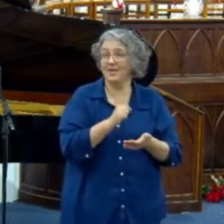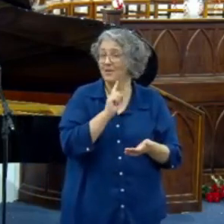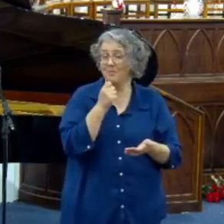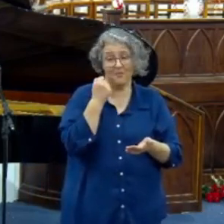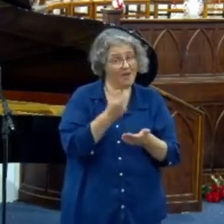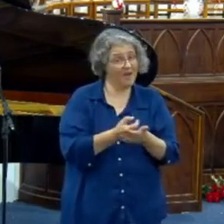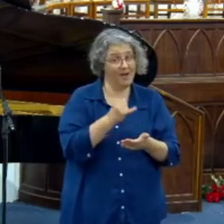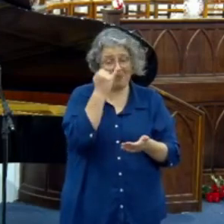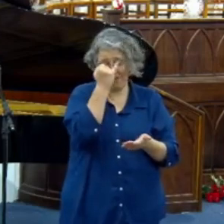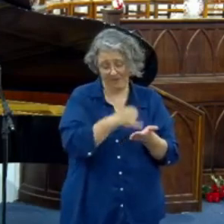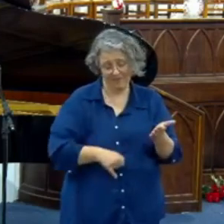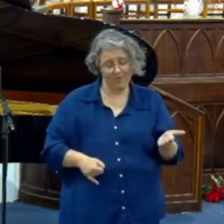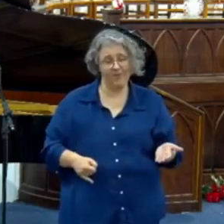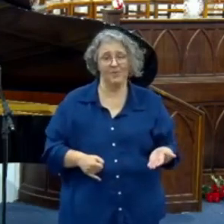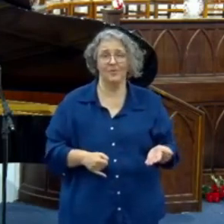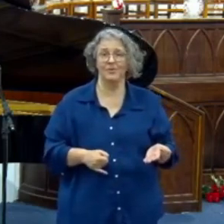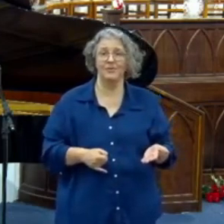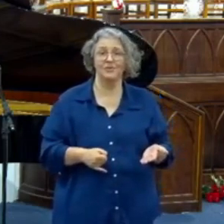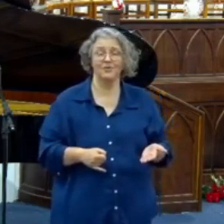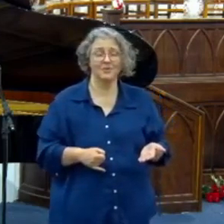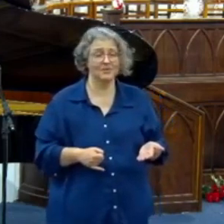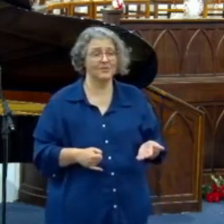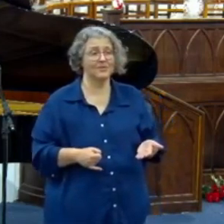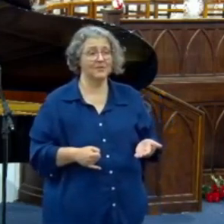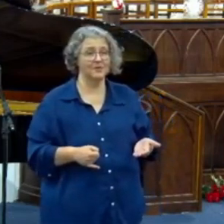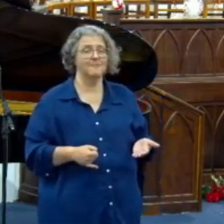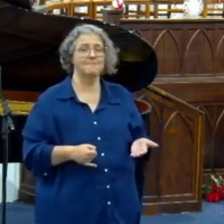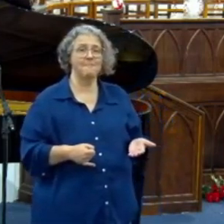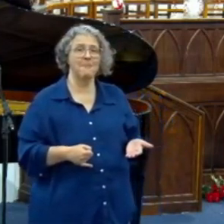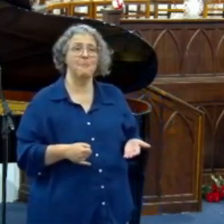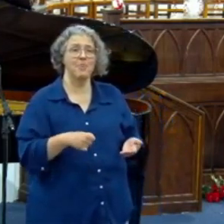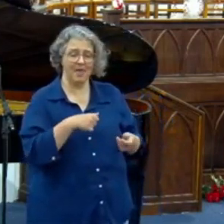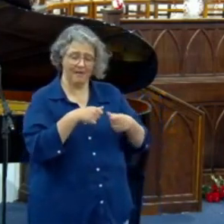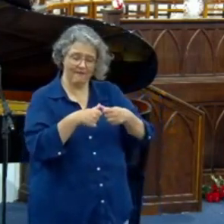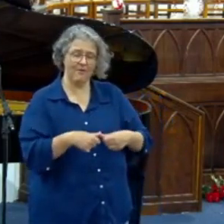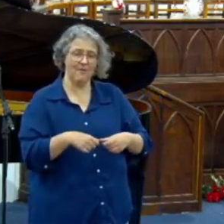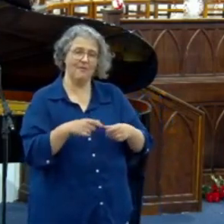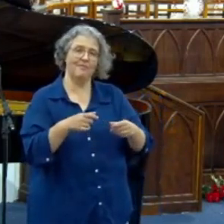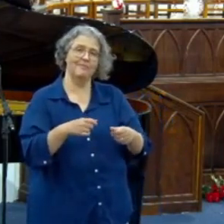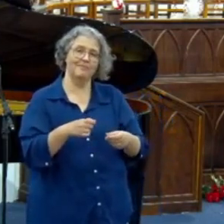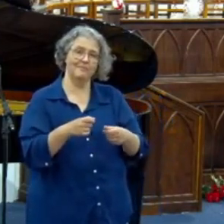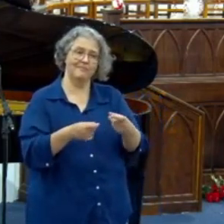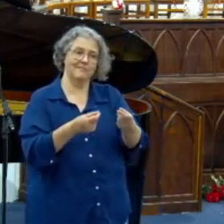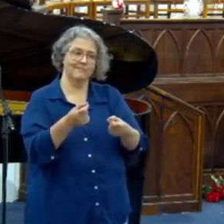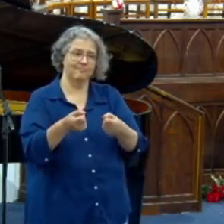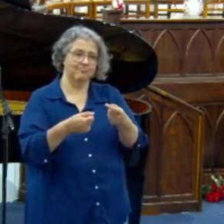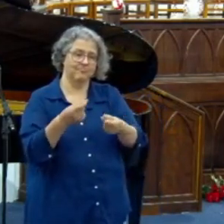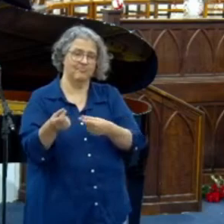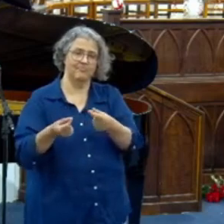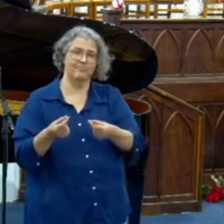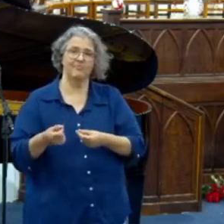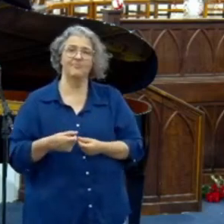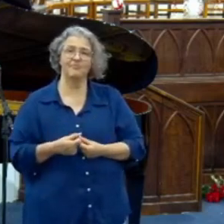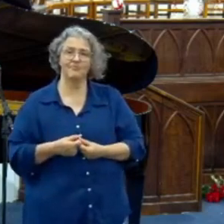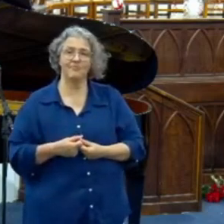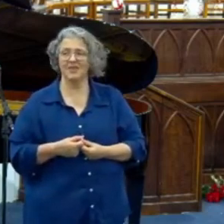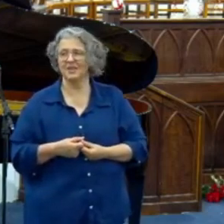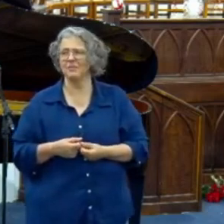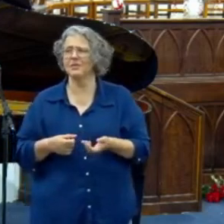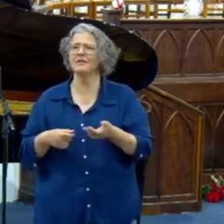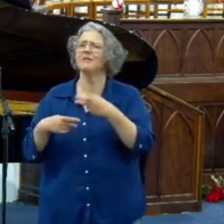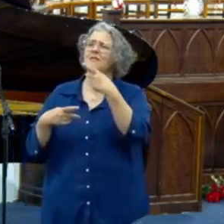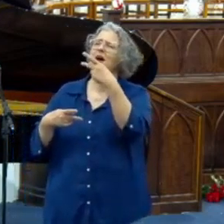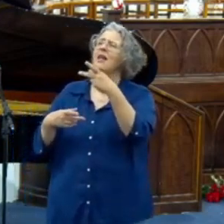com aqueles mais ou menos como Mateus era na coletoria, e ele manteve as suas propriedades. Poderia até dizer para os filhos ou para